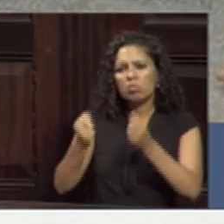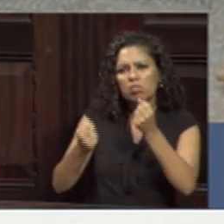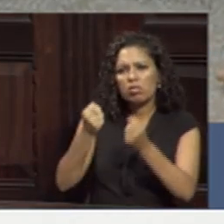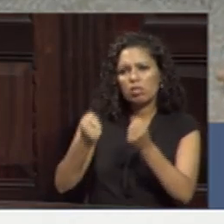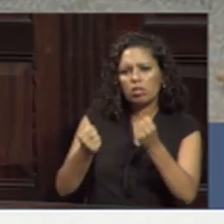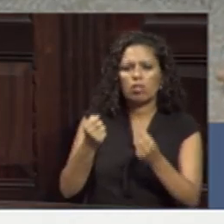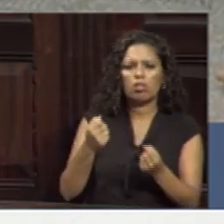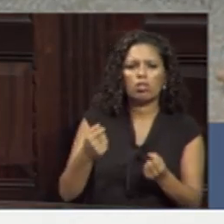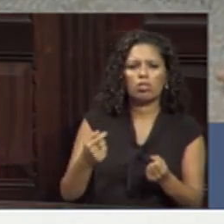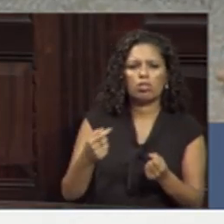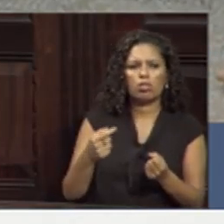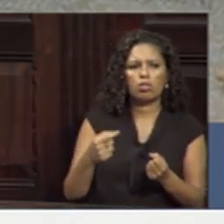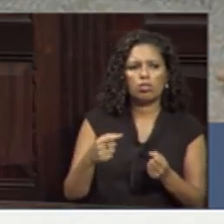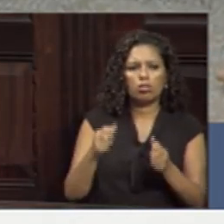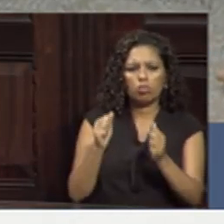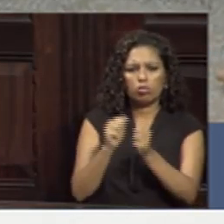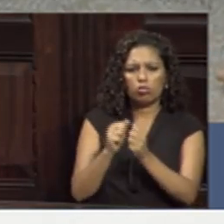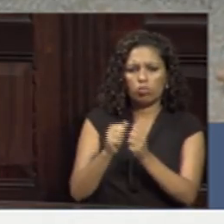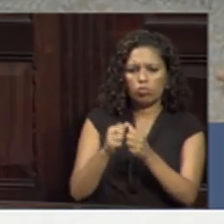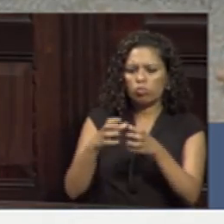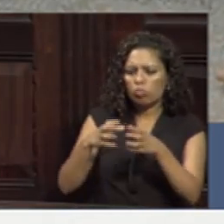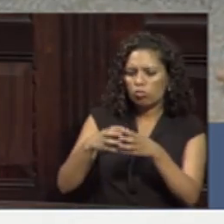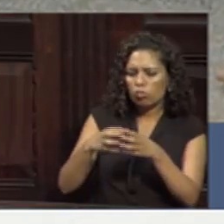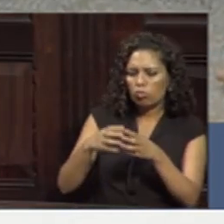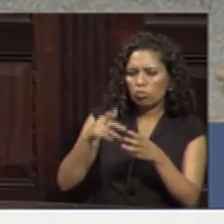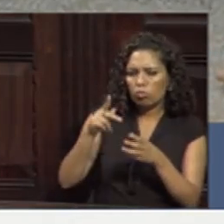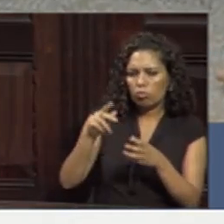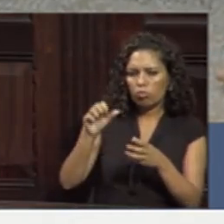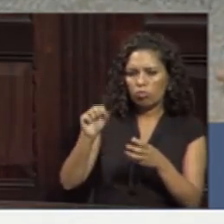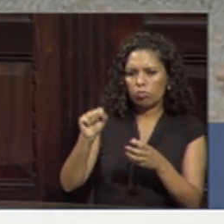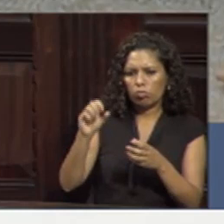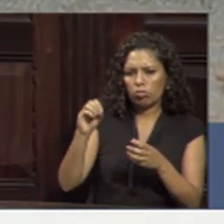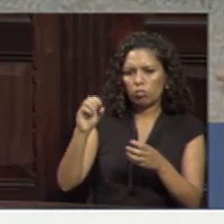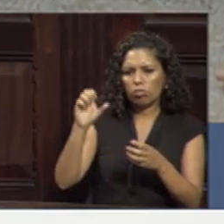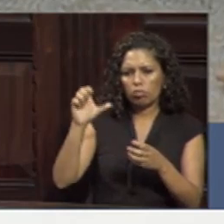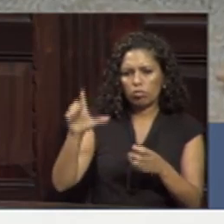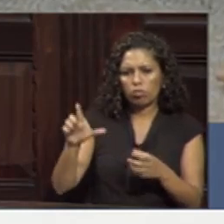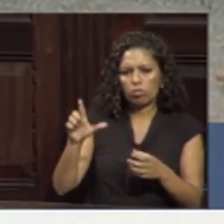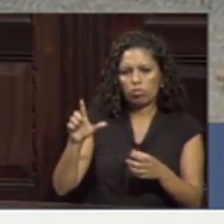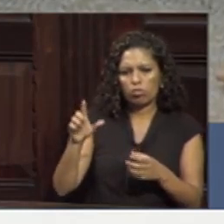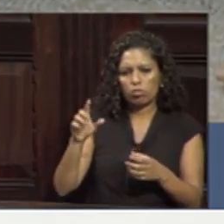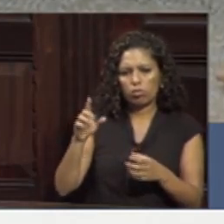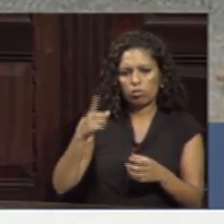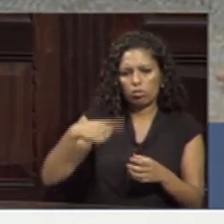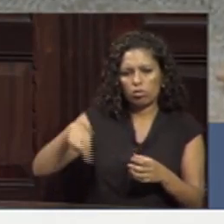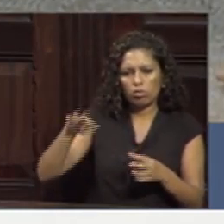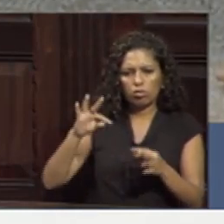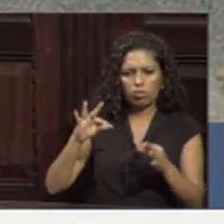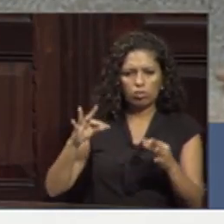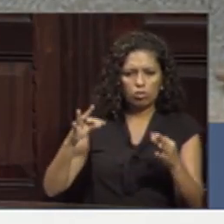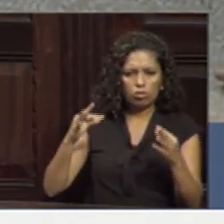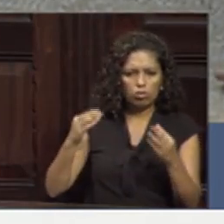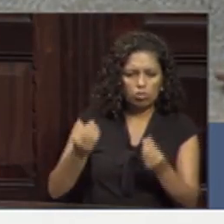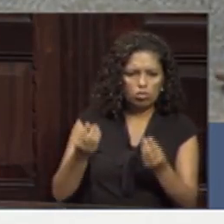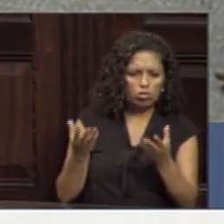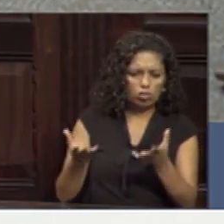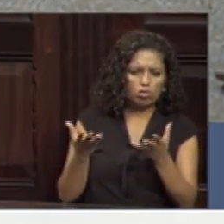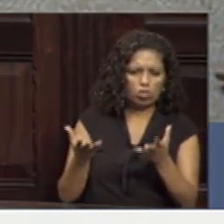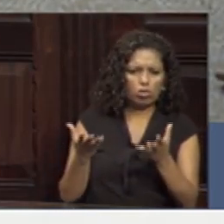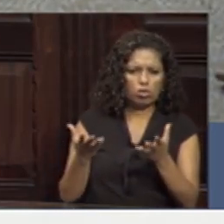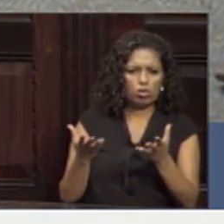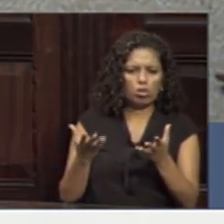na presente data todos somos a favor de apurar